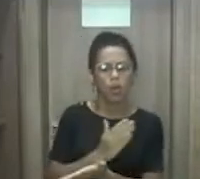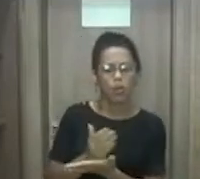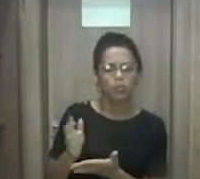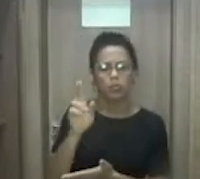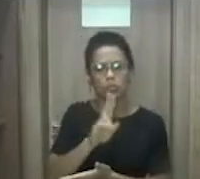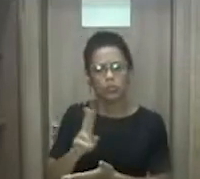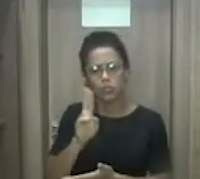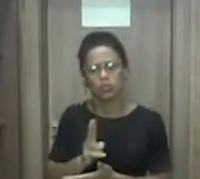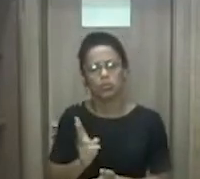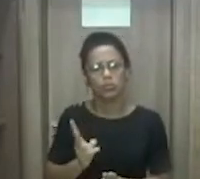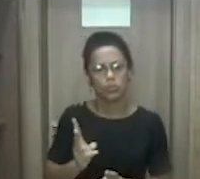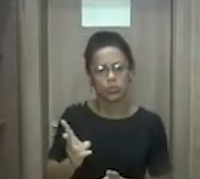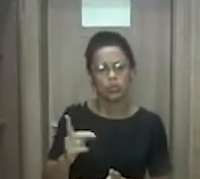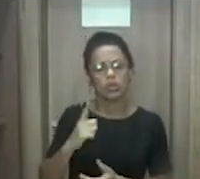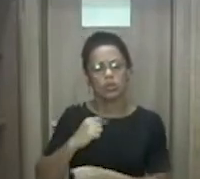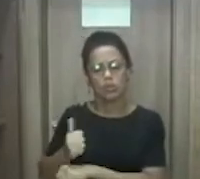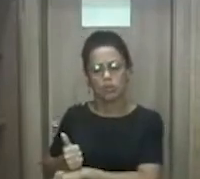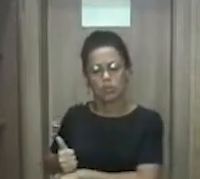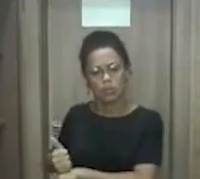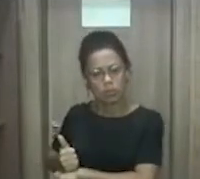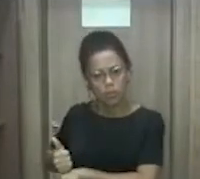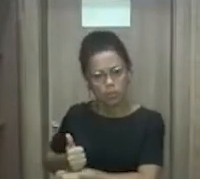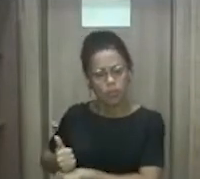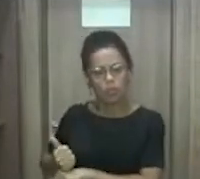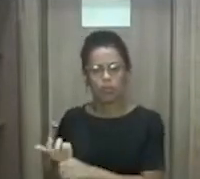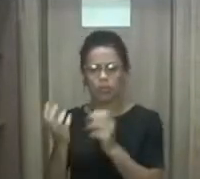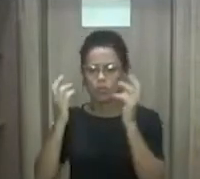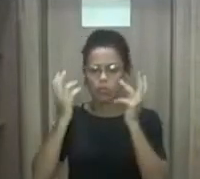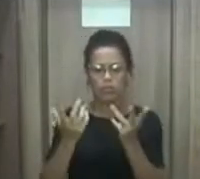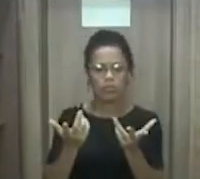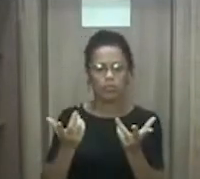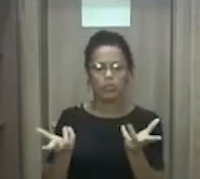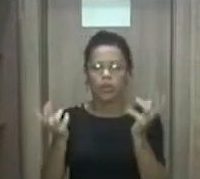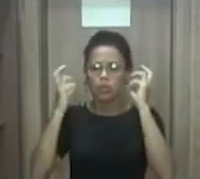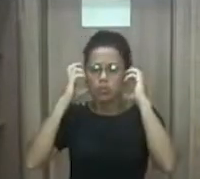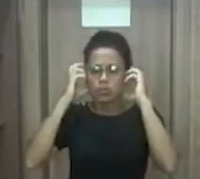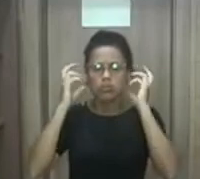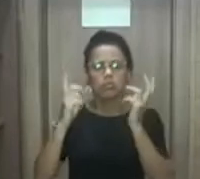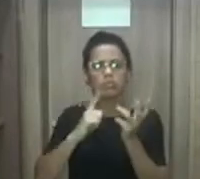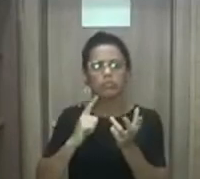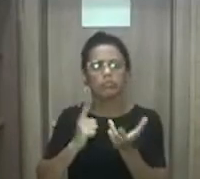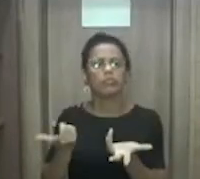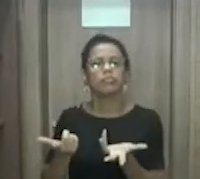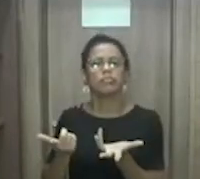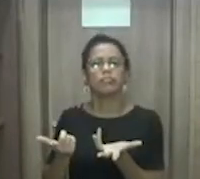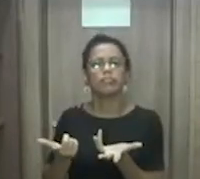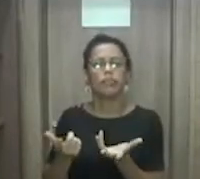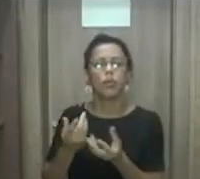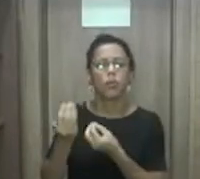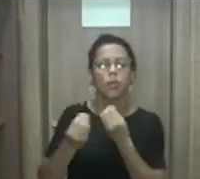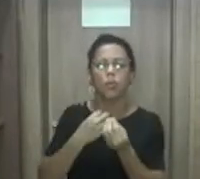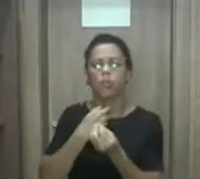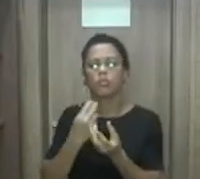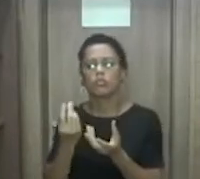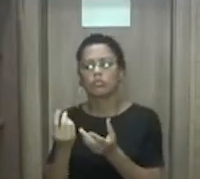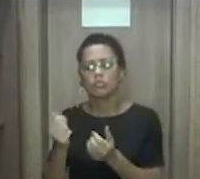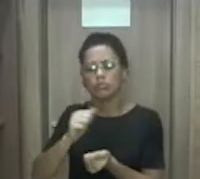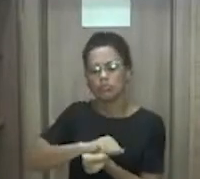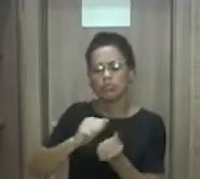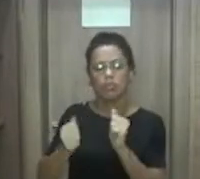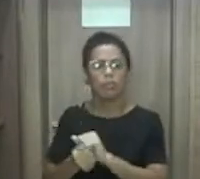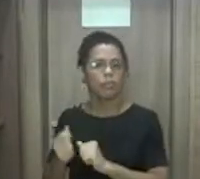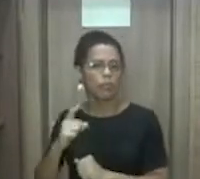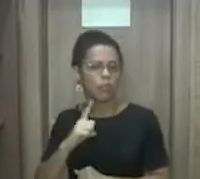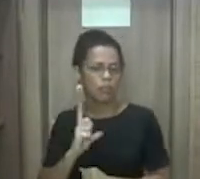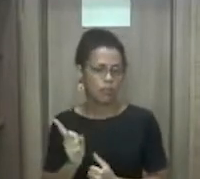se tinha um profissional de fonoaudiologia, ou às vezes nenhum profissional de fonoaudiologia, mas isso surgiu enquanto essa adaptação. Porque aqui a gente